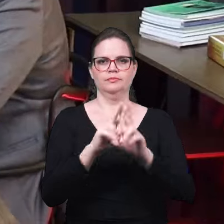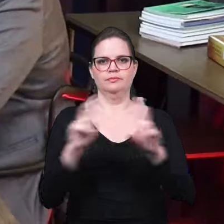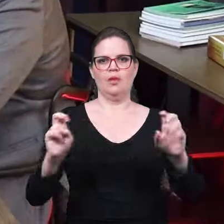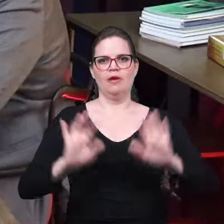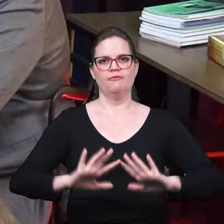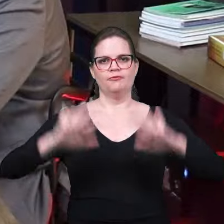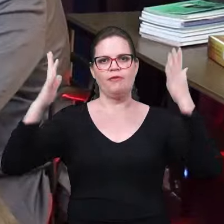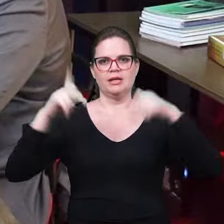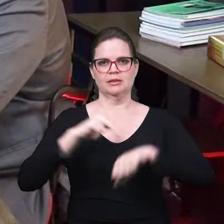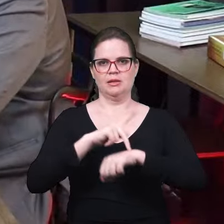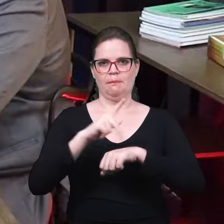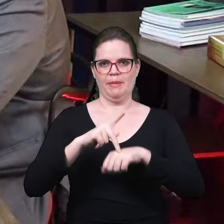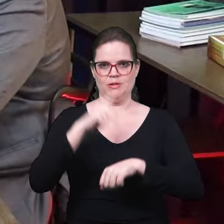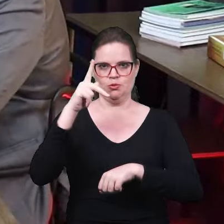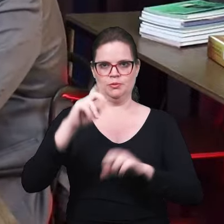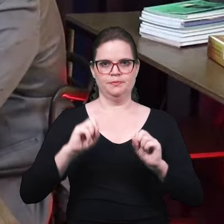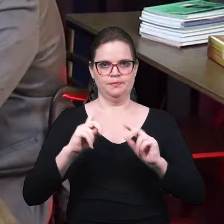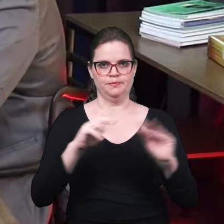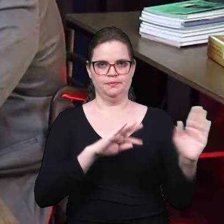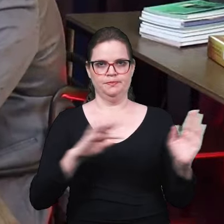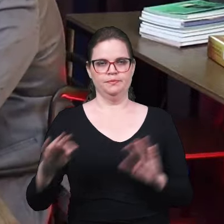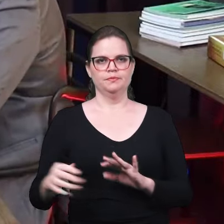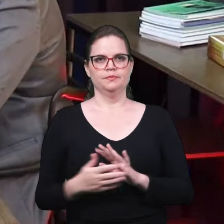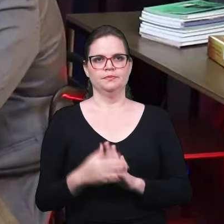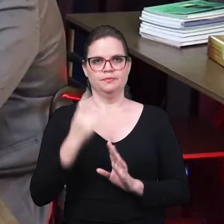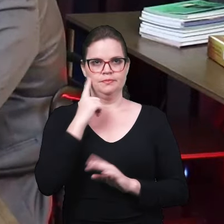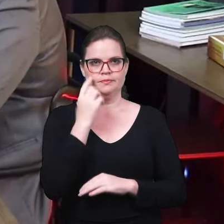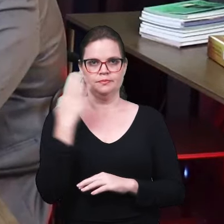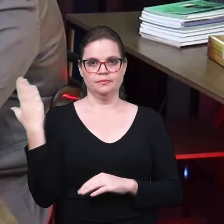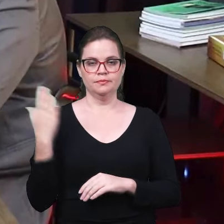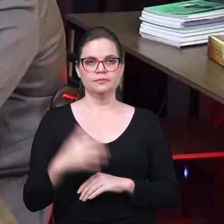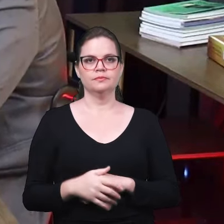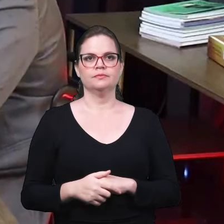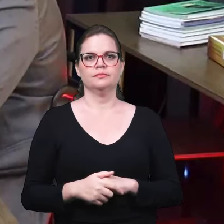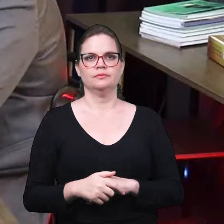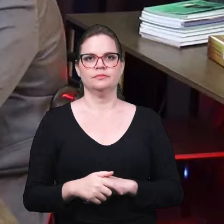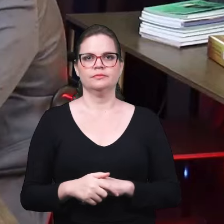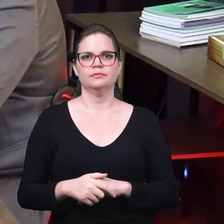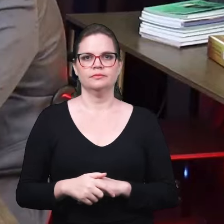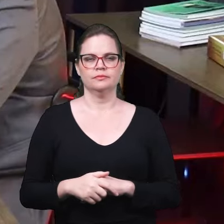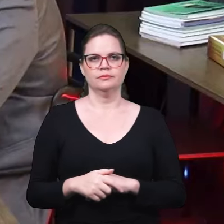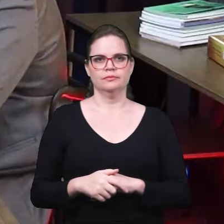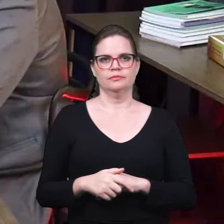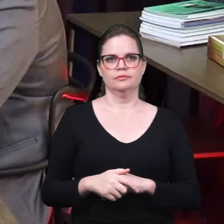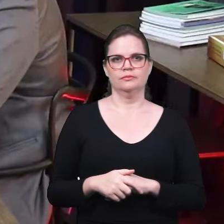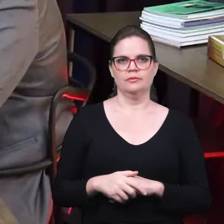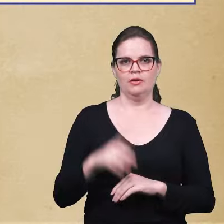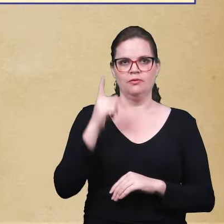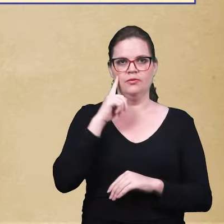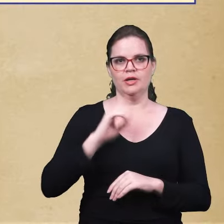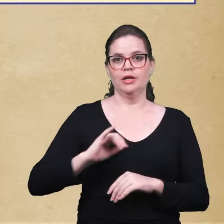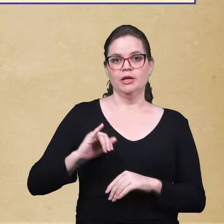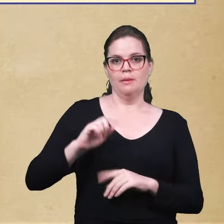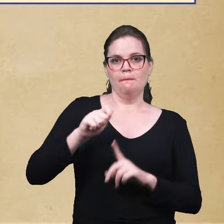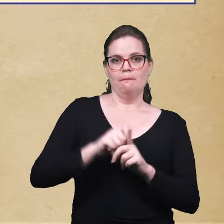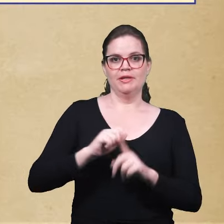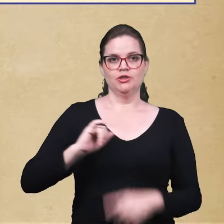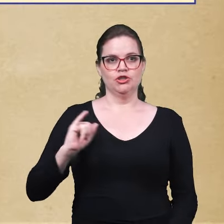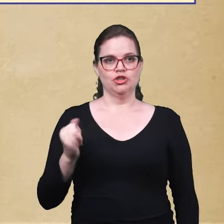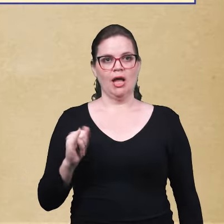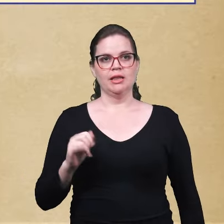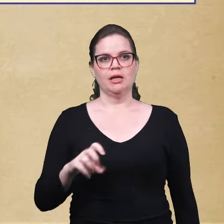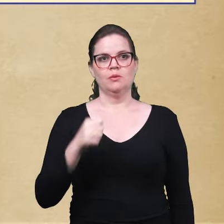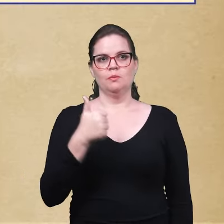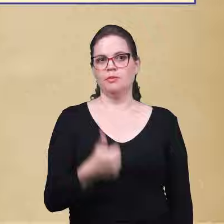da primeira Páscoa. Então por isso nós temos essas precisões aqui. Então nós temos aqui em janeiro de 1463